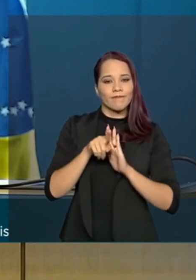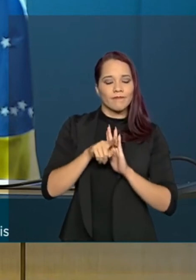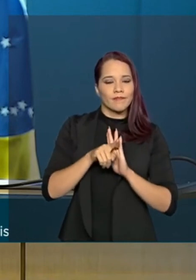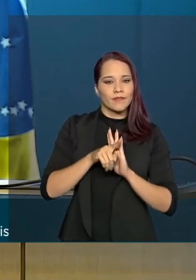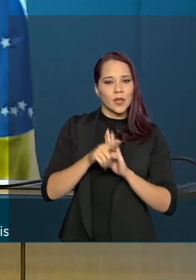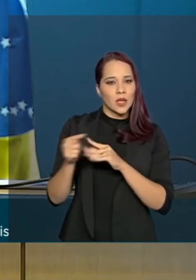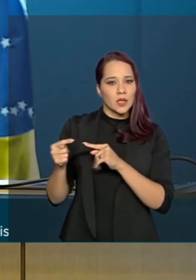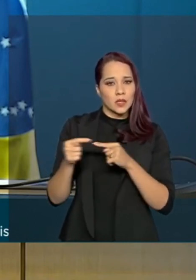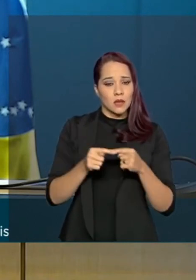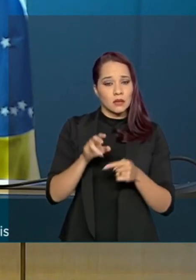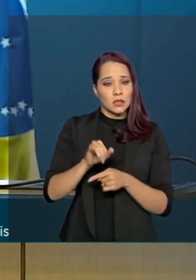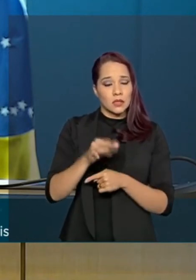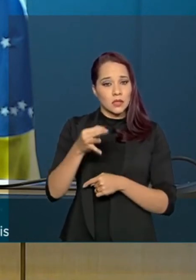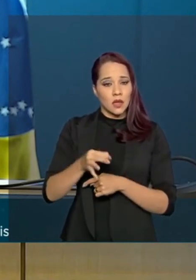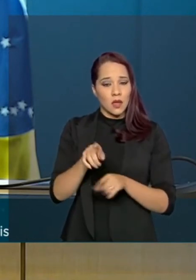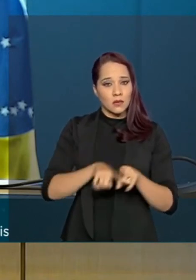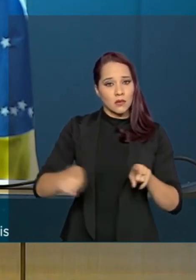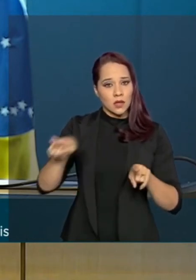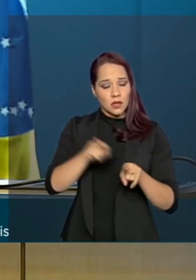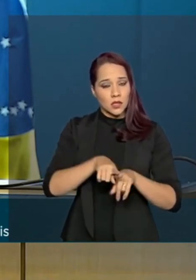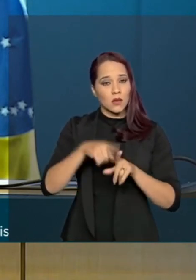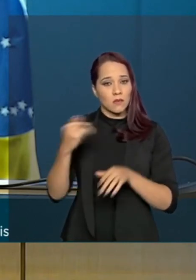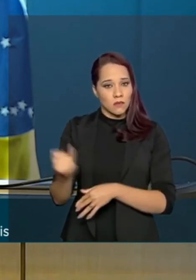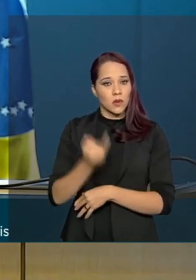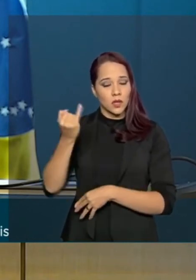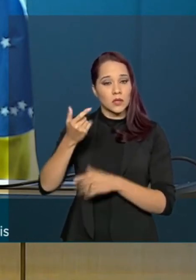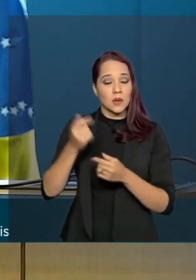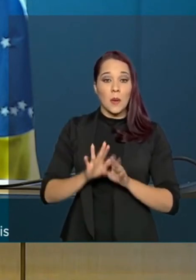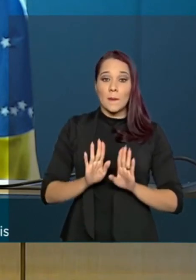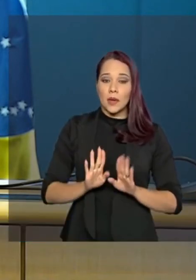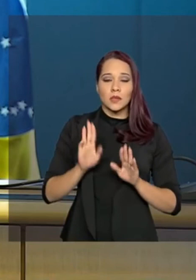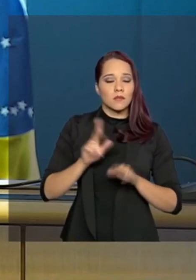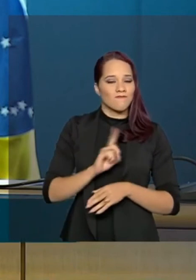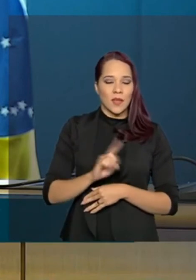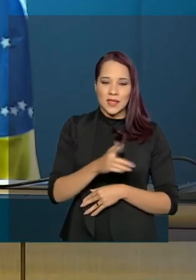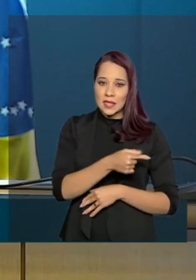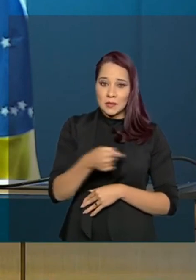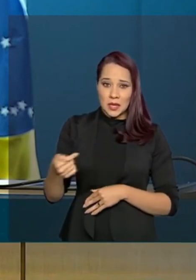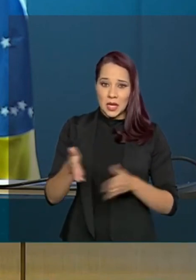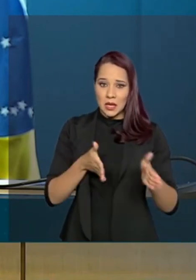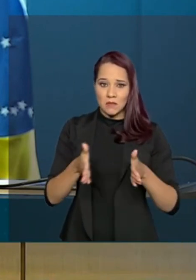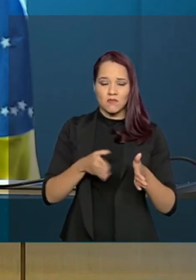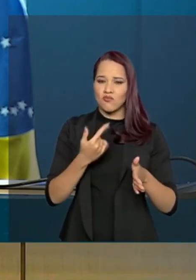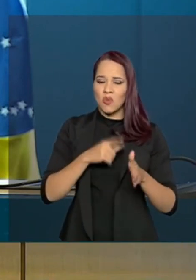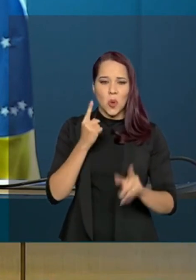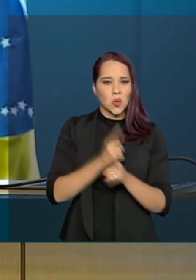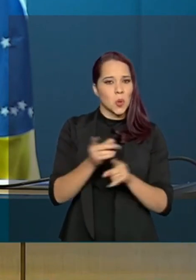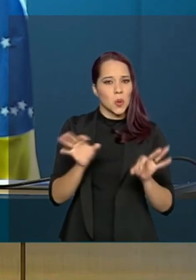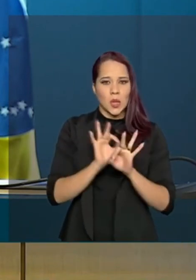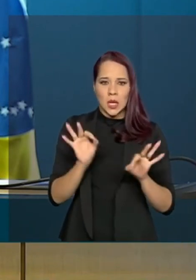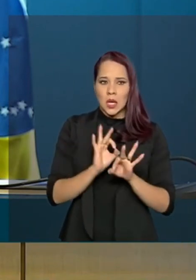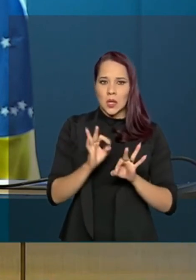faz, se for o caso, as atualizações necessárias, mas não, nessa semana específica, nós não identificamos